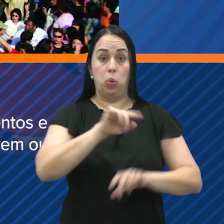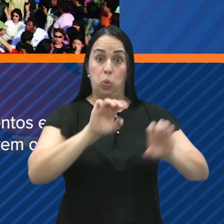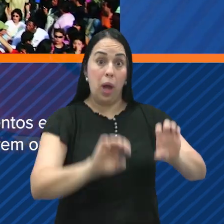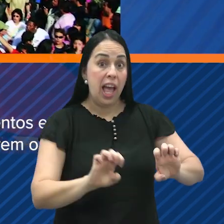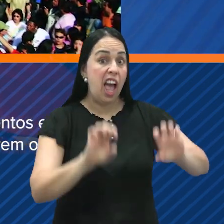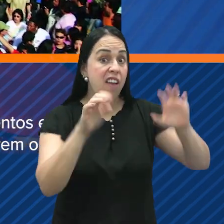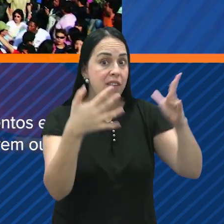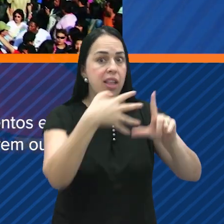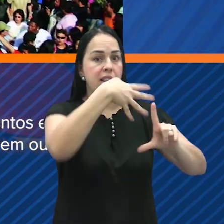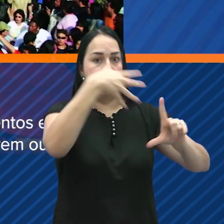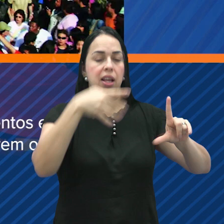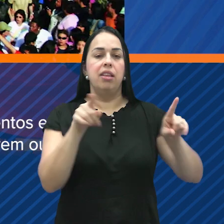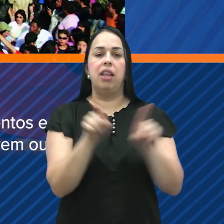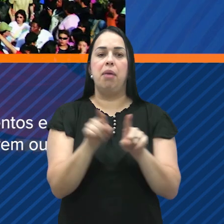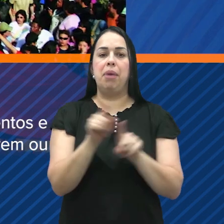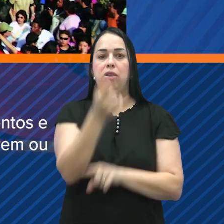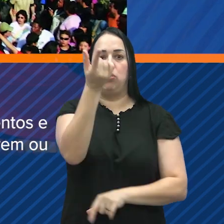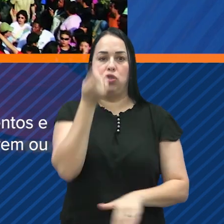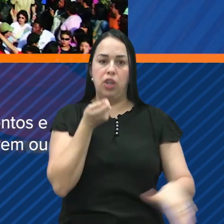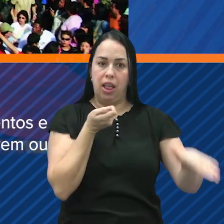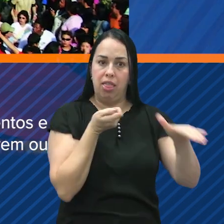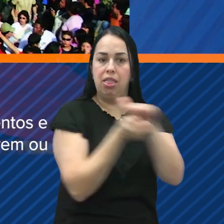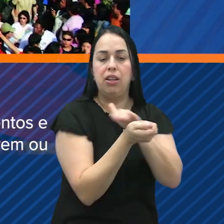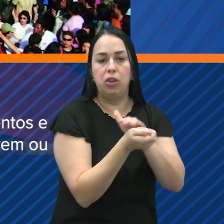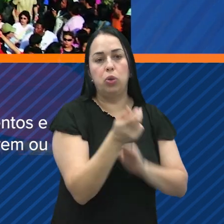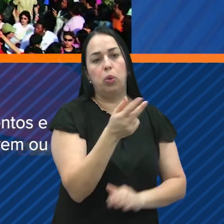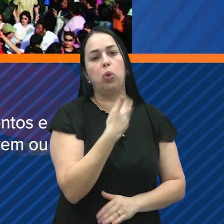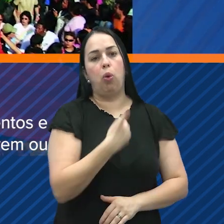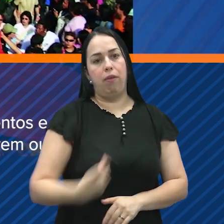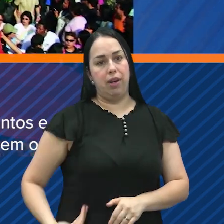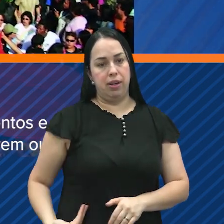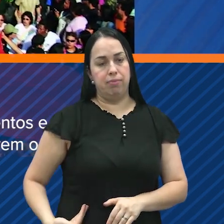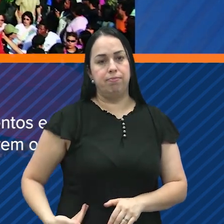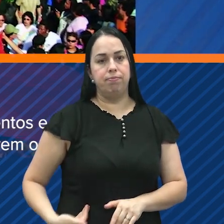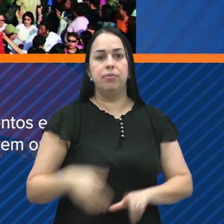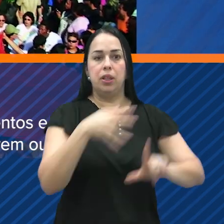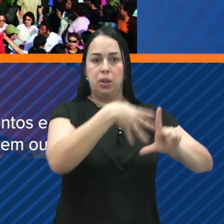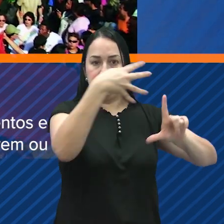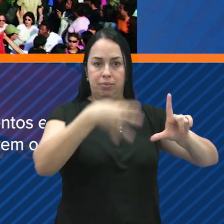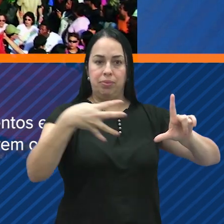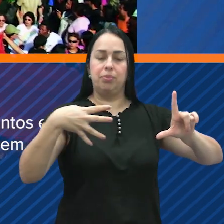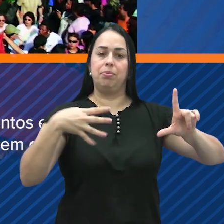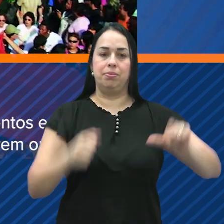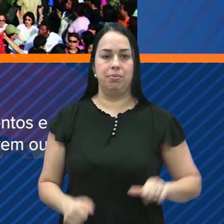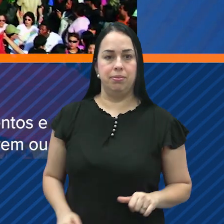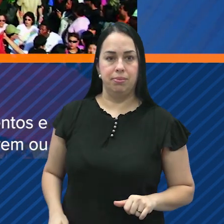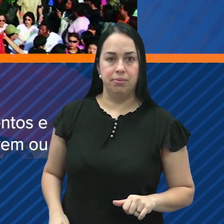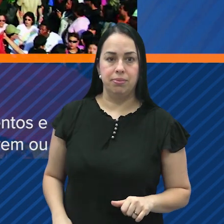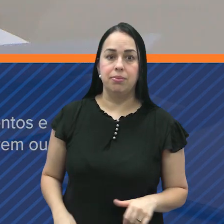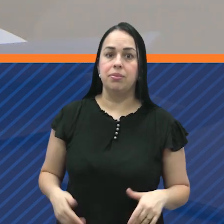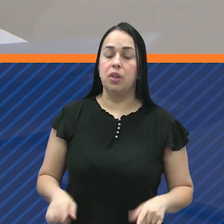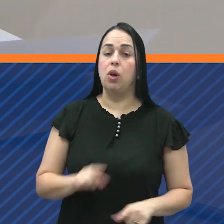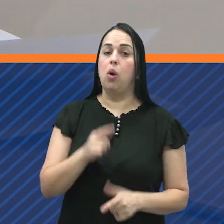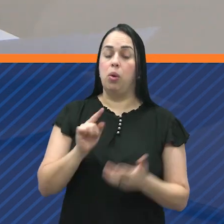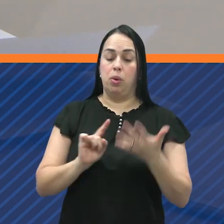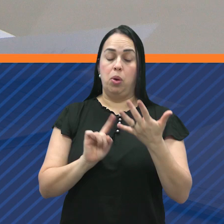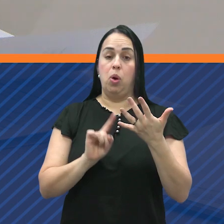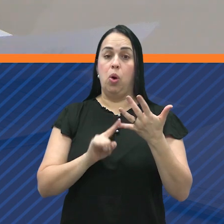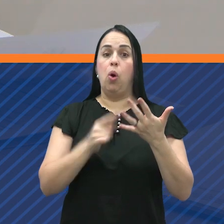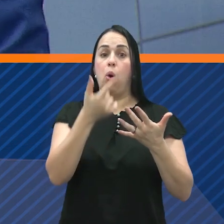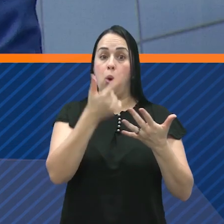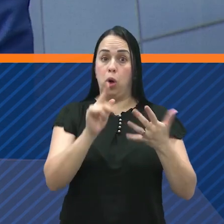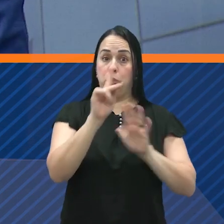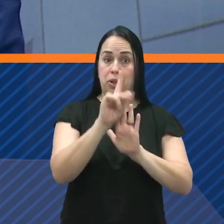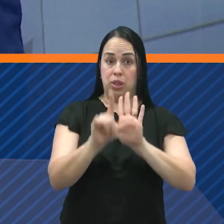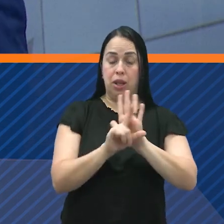e atividades financiados pelo município, inspirado na Parada do Orgulho LGBT. Outro projeto